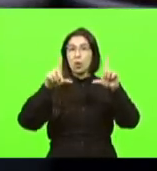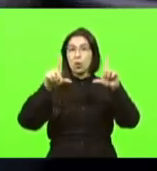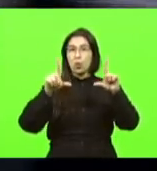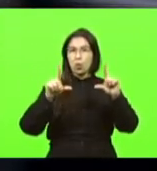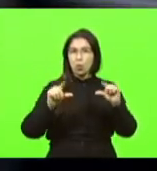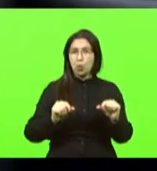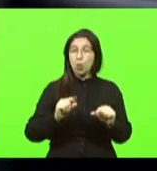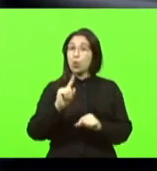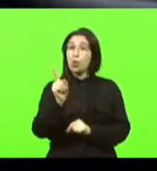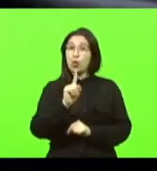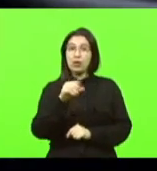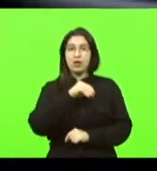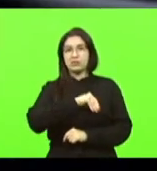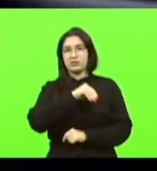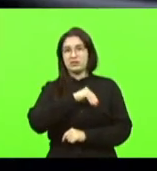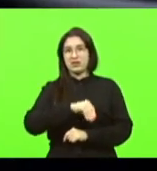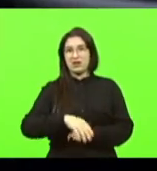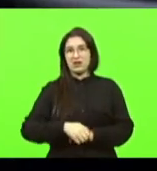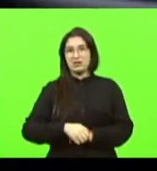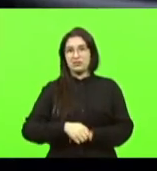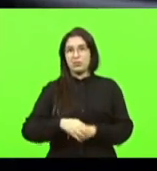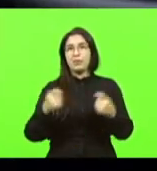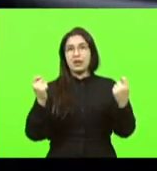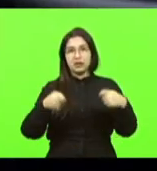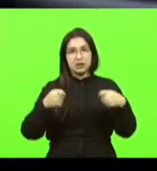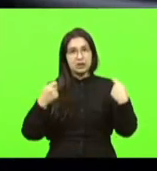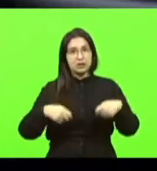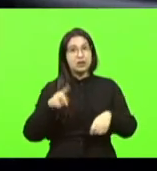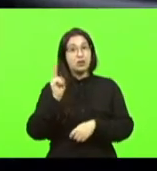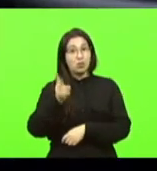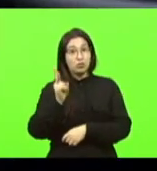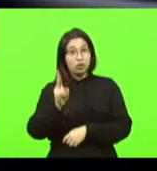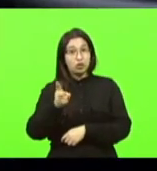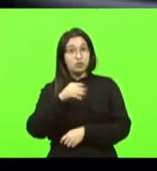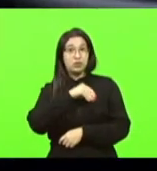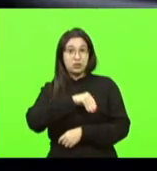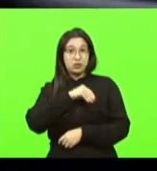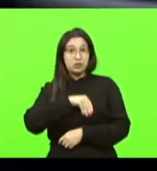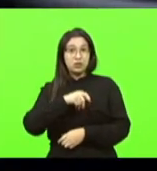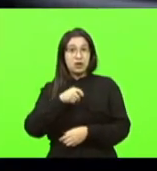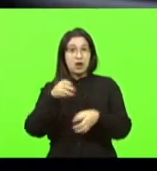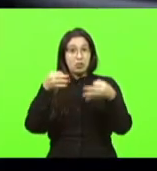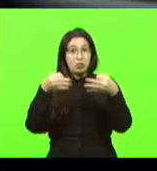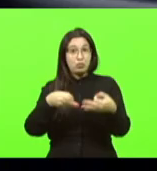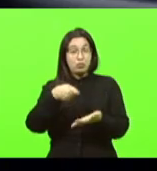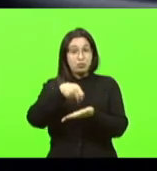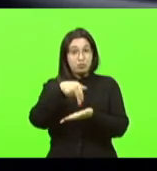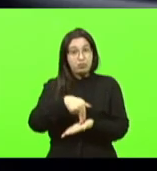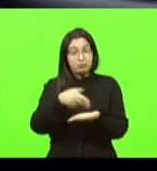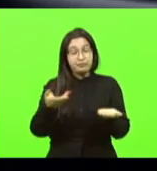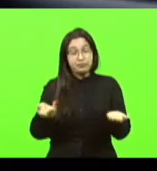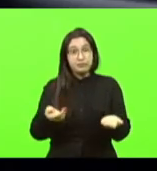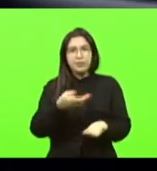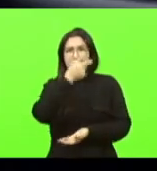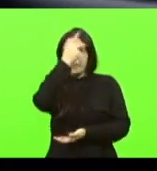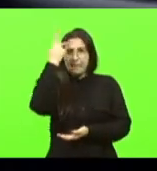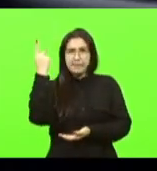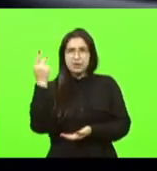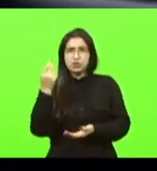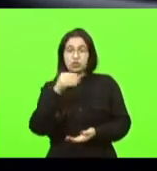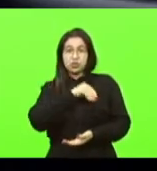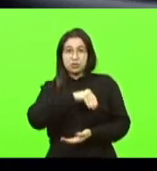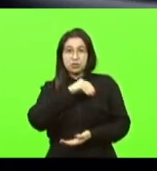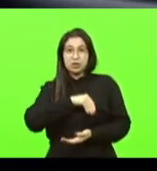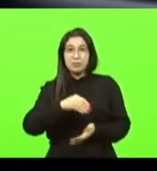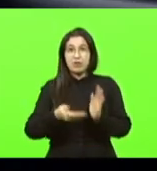dos salários e desta forma que hoje quem ganha isso com os descontos de